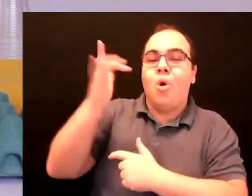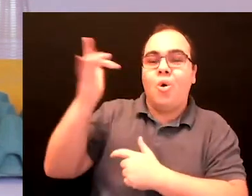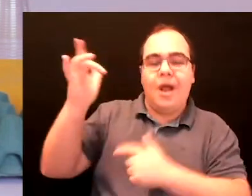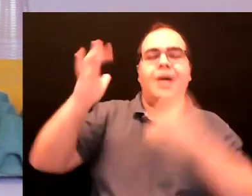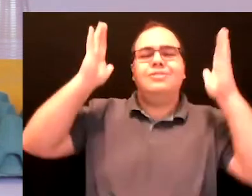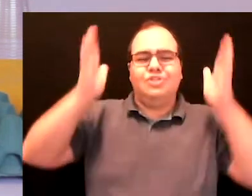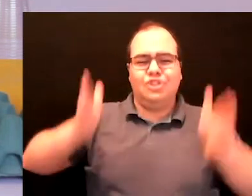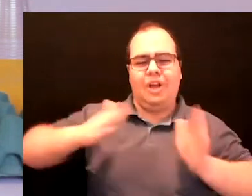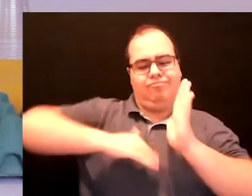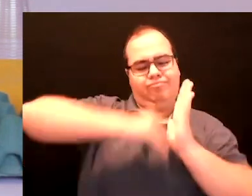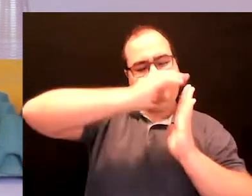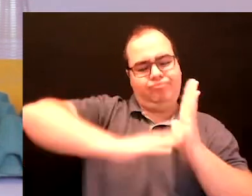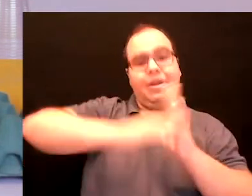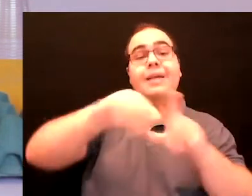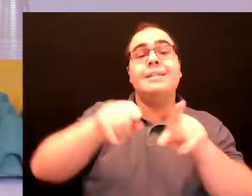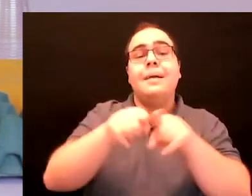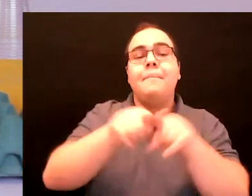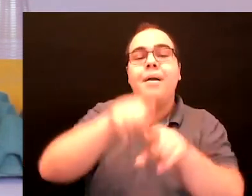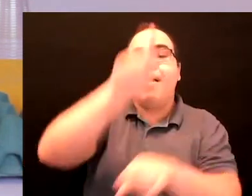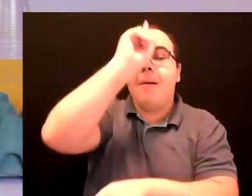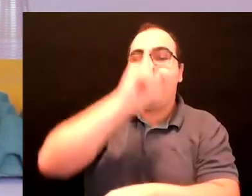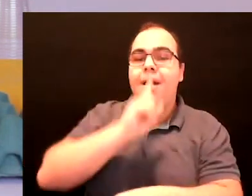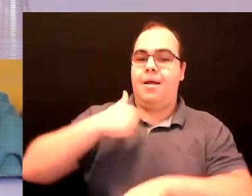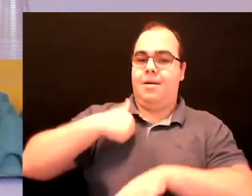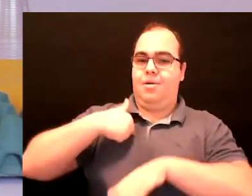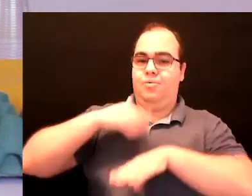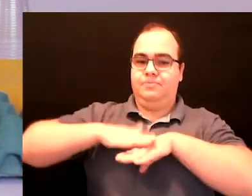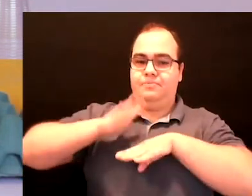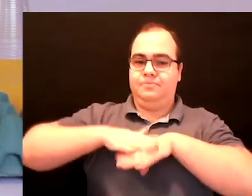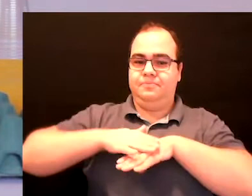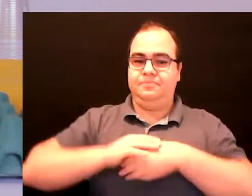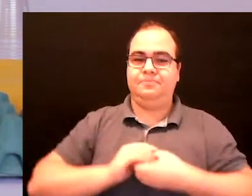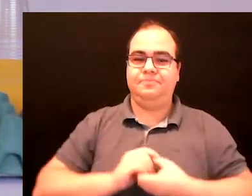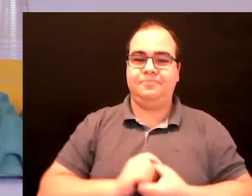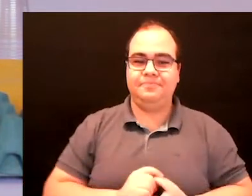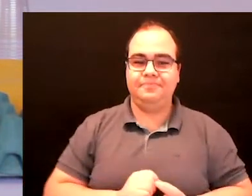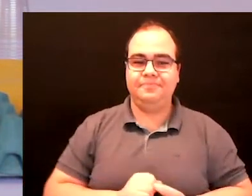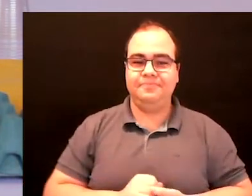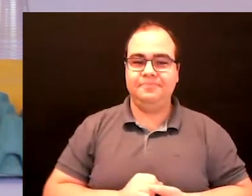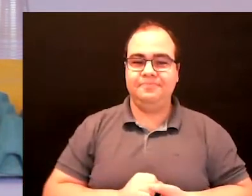veio tingido, como um amarelo, que eu mesmo fiz.